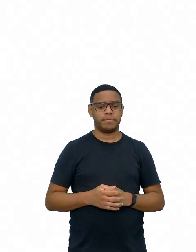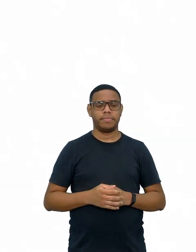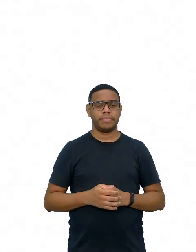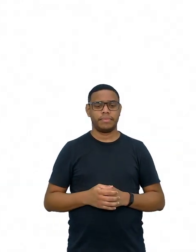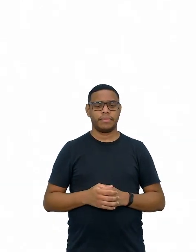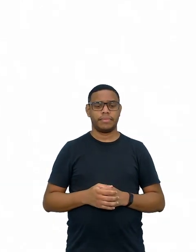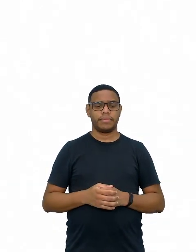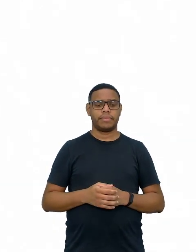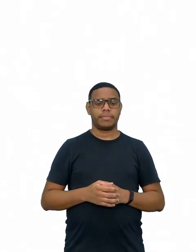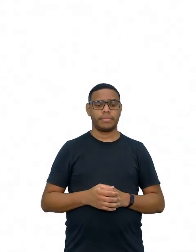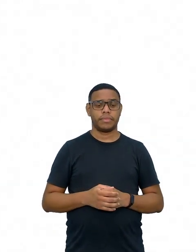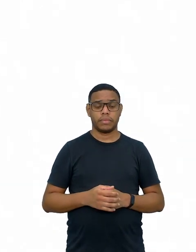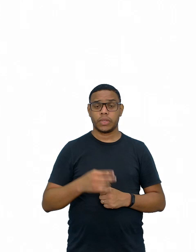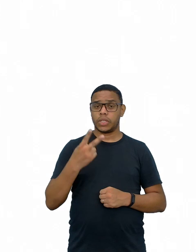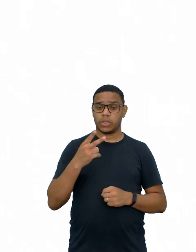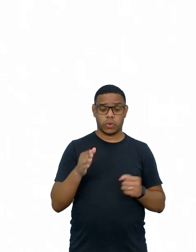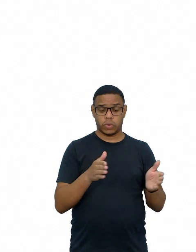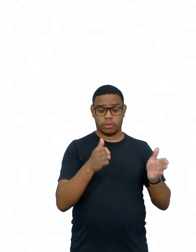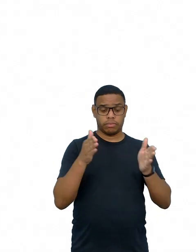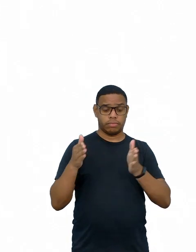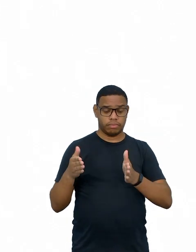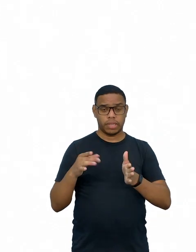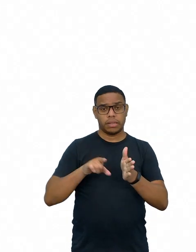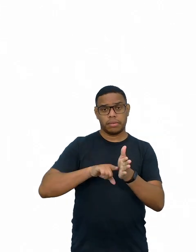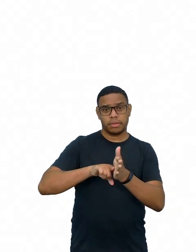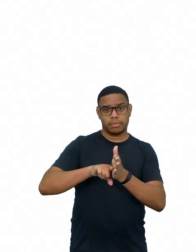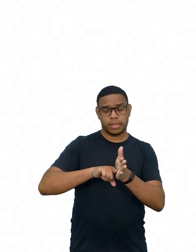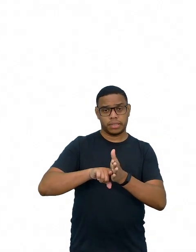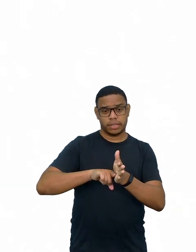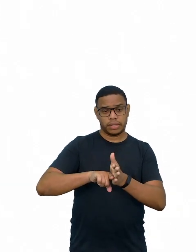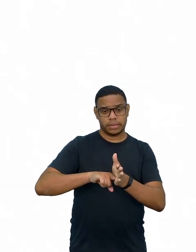A segunda fase 2 da pesquisa,